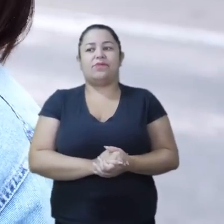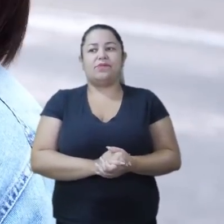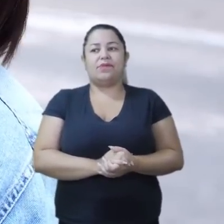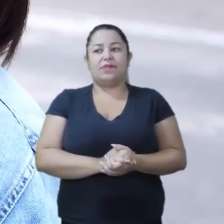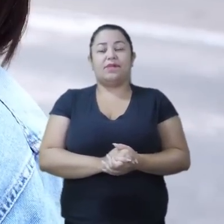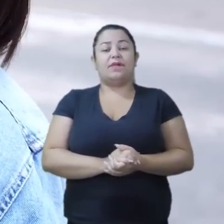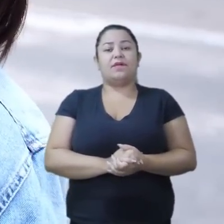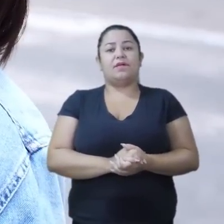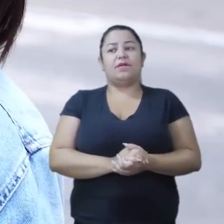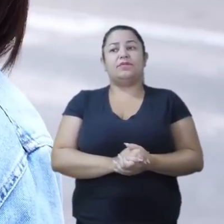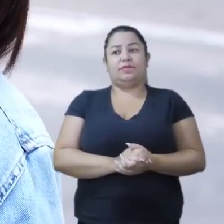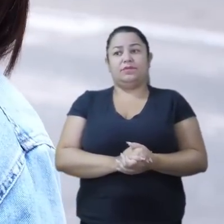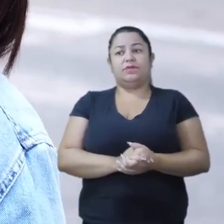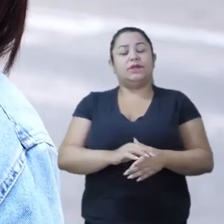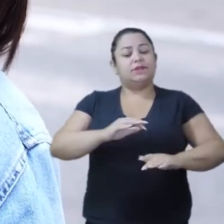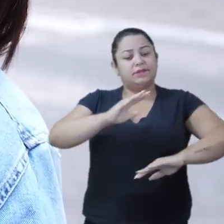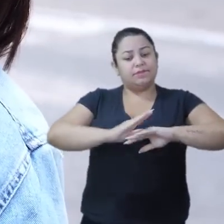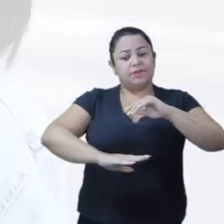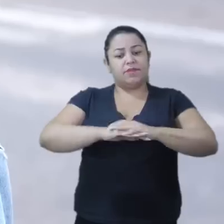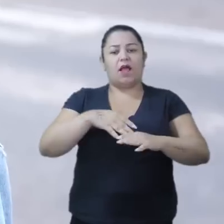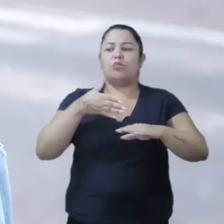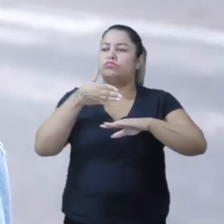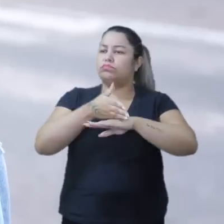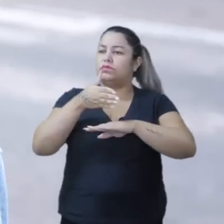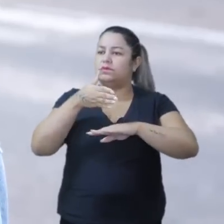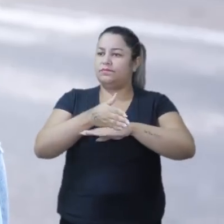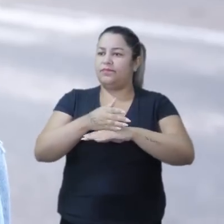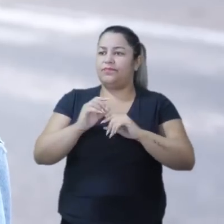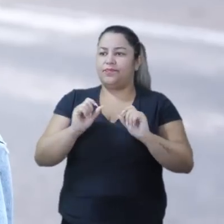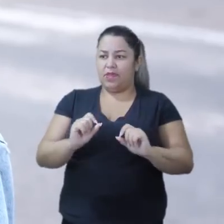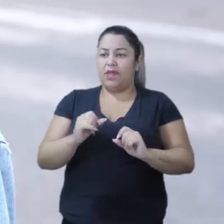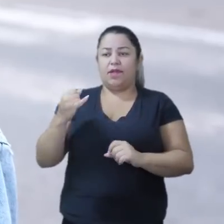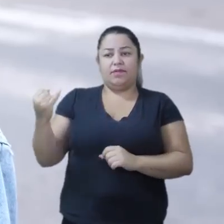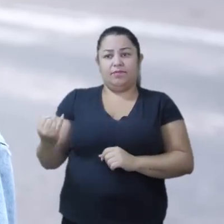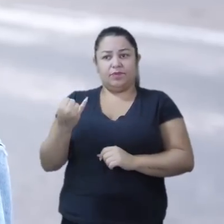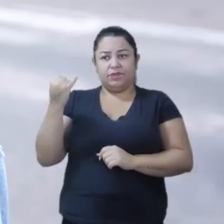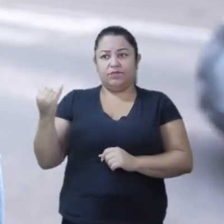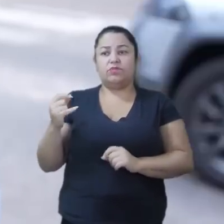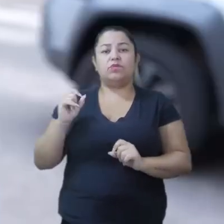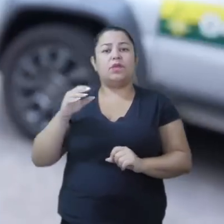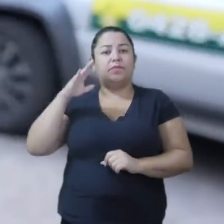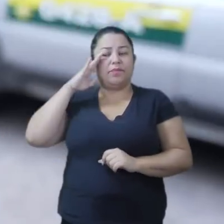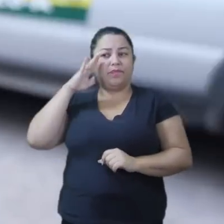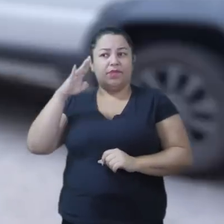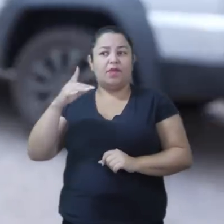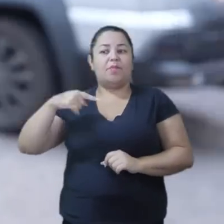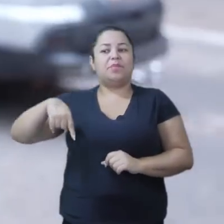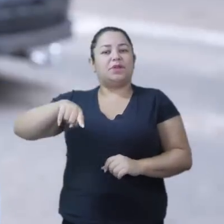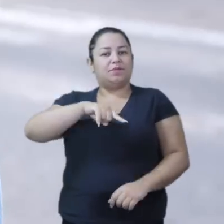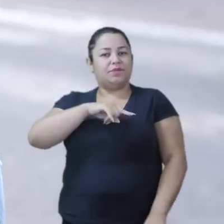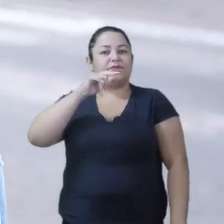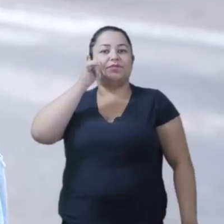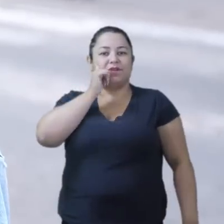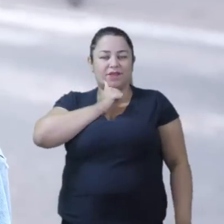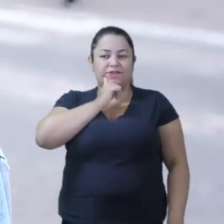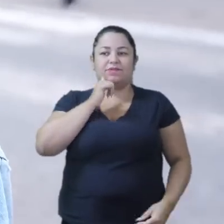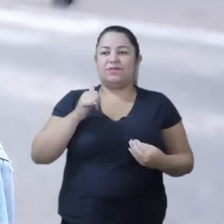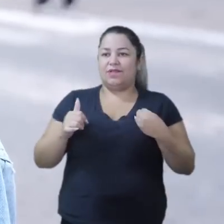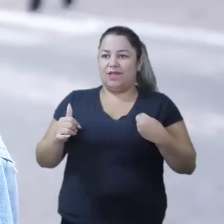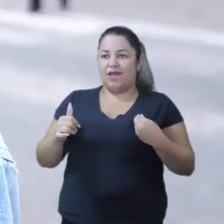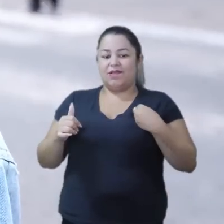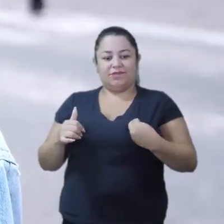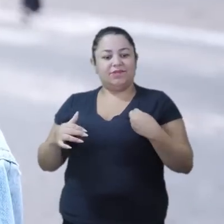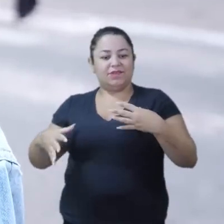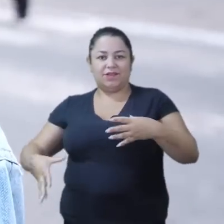da entrada nas ações, né, é essencial, principalmente para nós mulheres, né, estar inserida